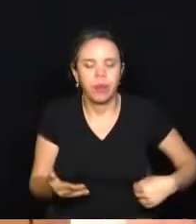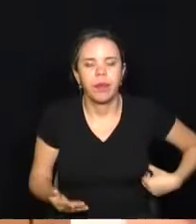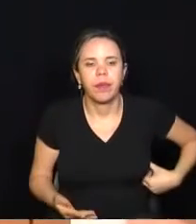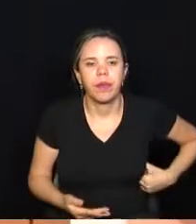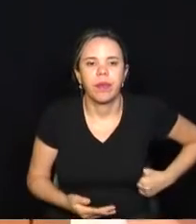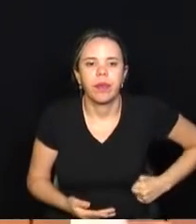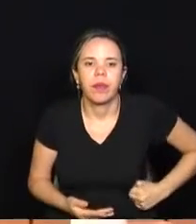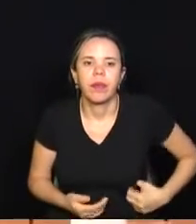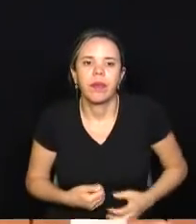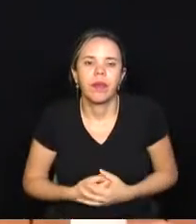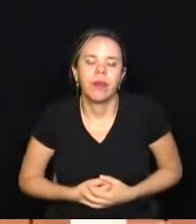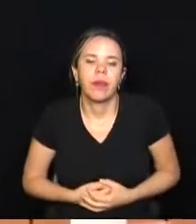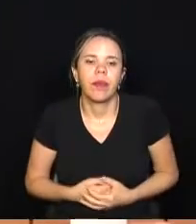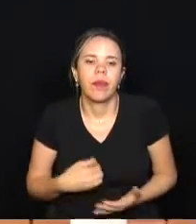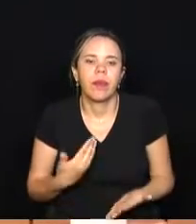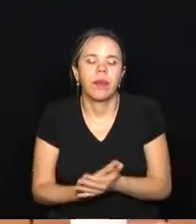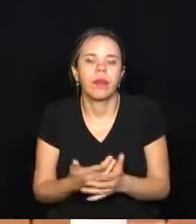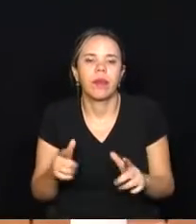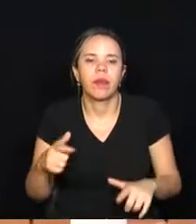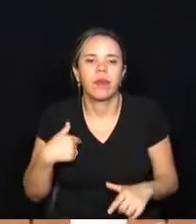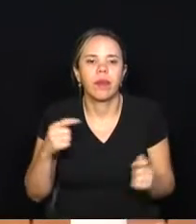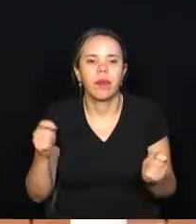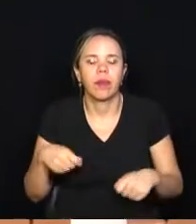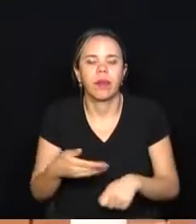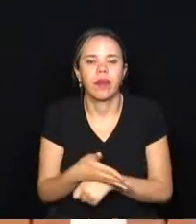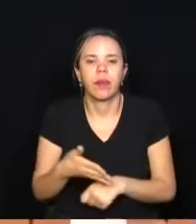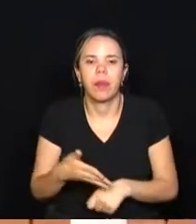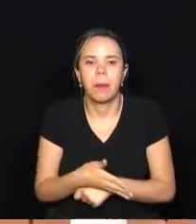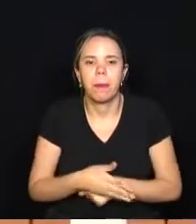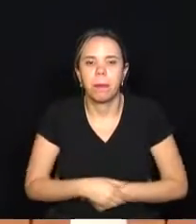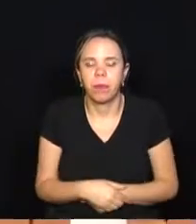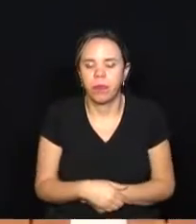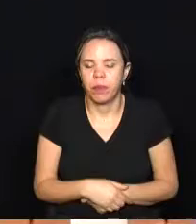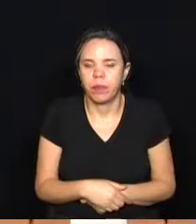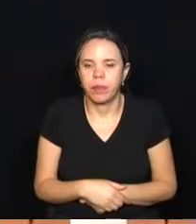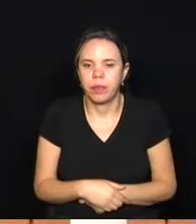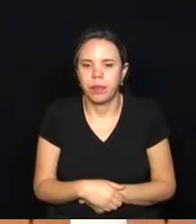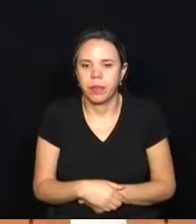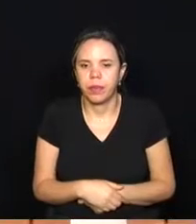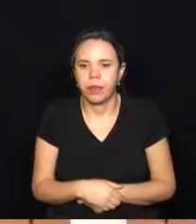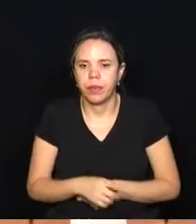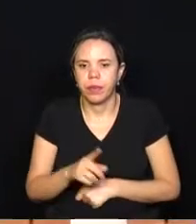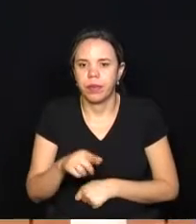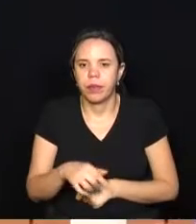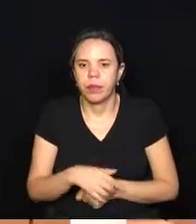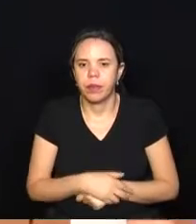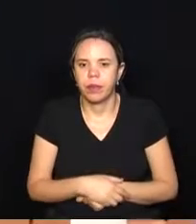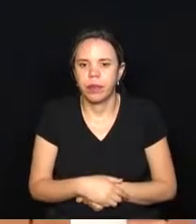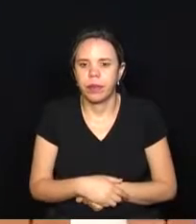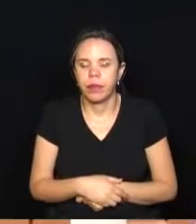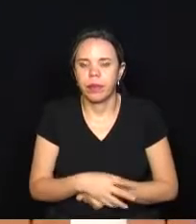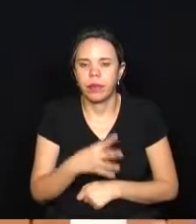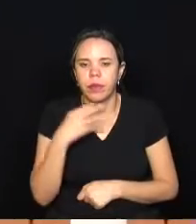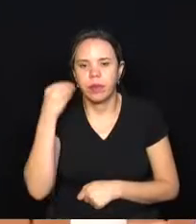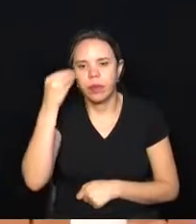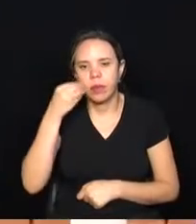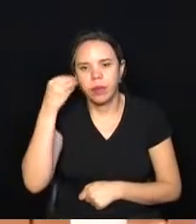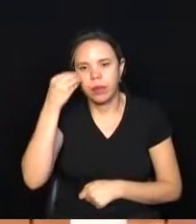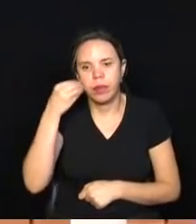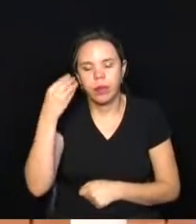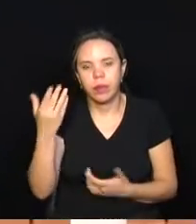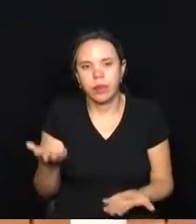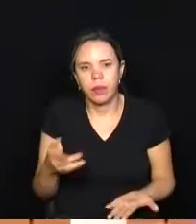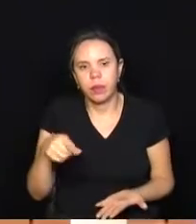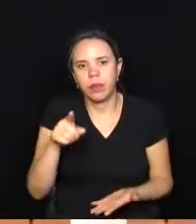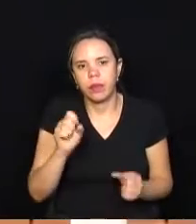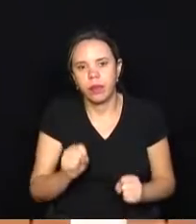pelo menos até onde eu pude participar, elas são de conhecimento, né? Para que